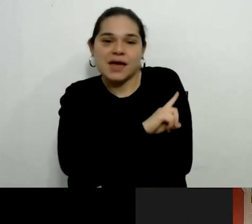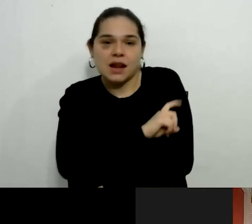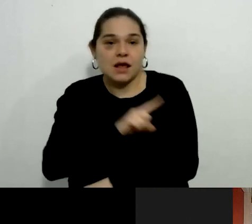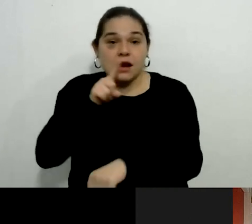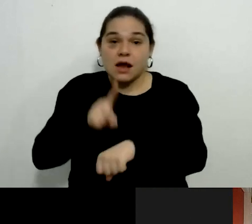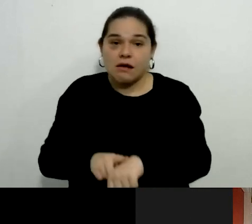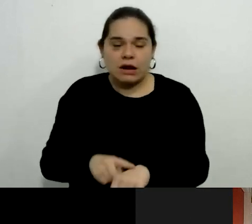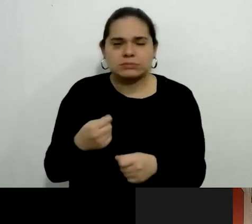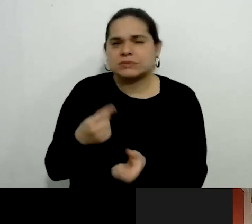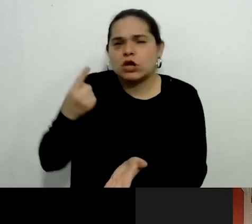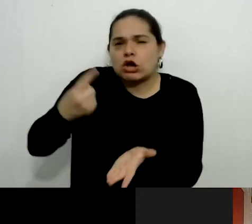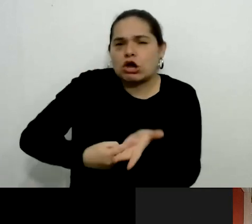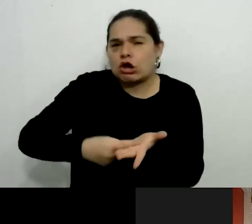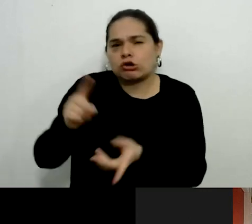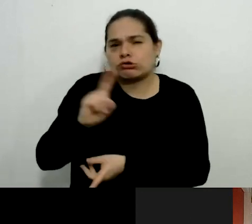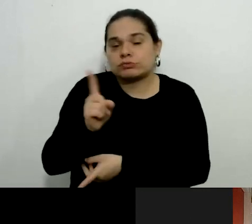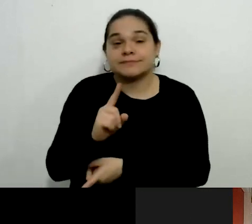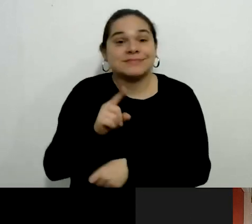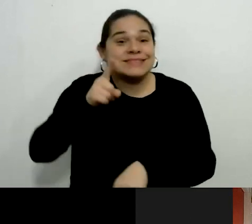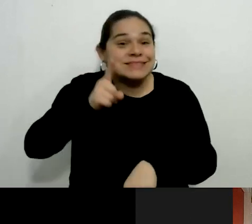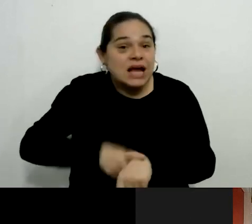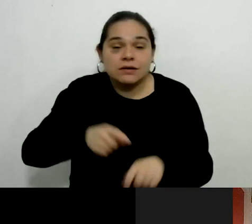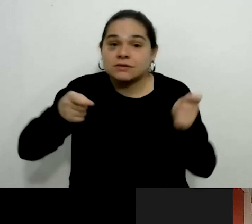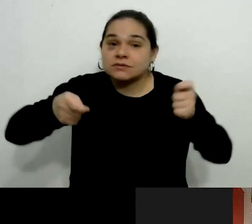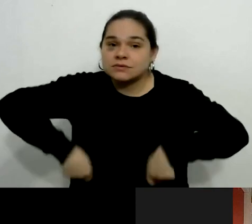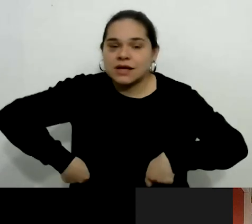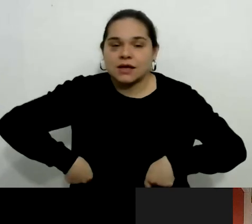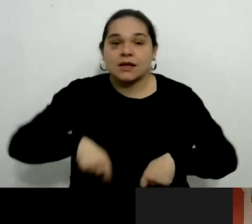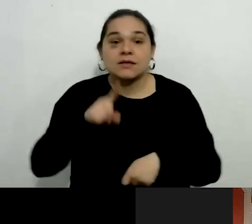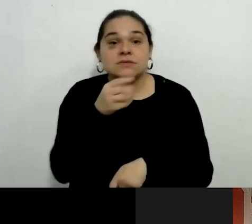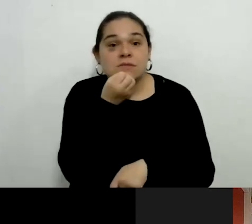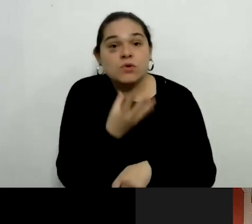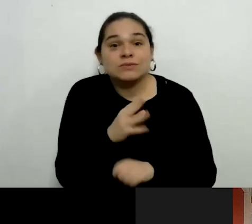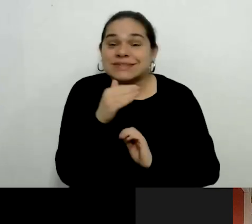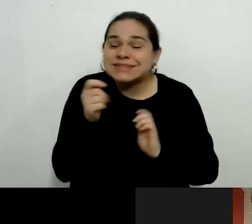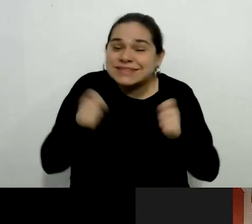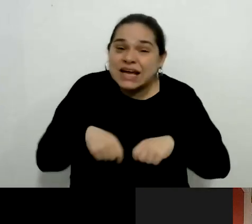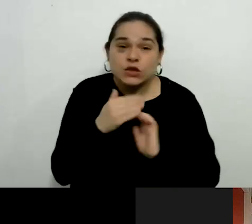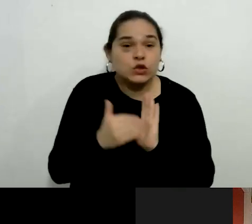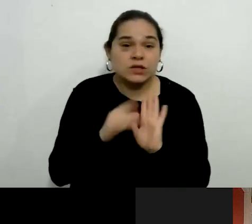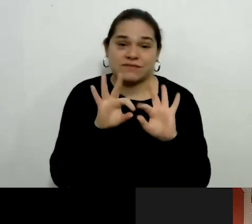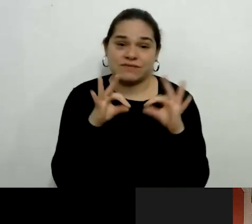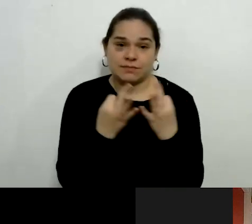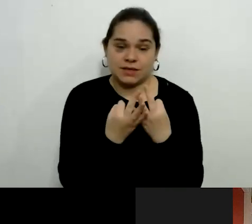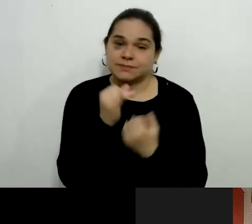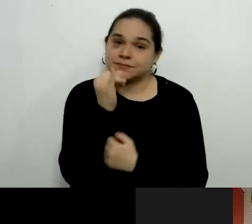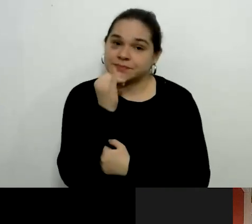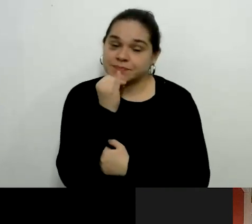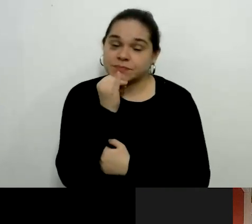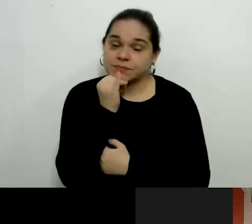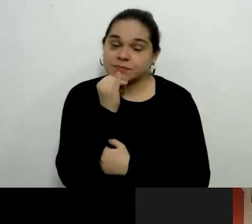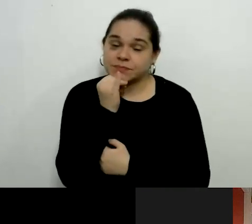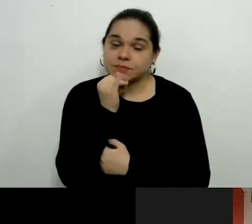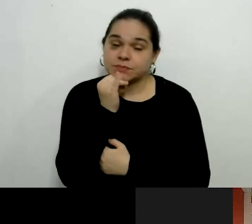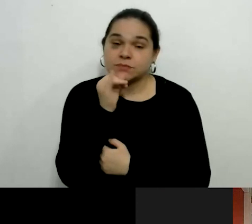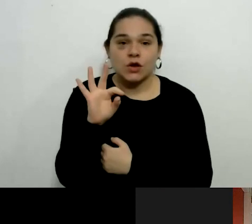a maior vantagem disso é levar a saúde aos nossos entes queridos. Por exemplo, na TopMed, você não tem direito de Saúde